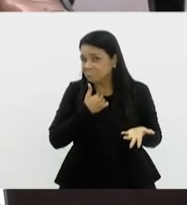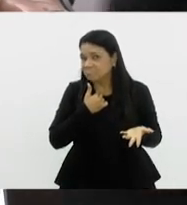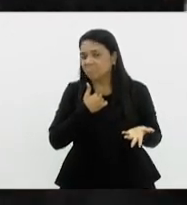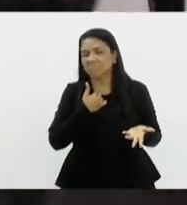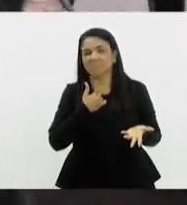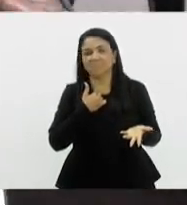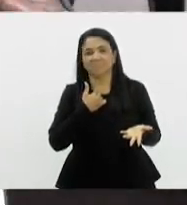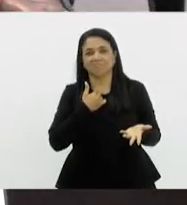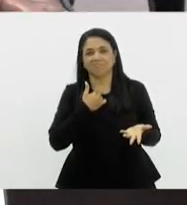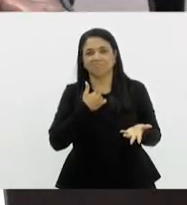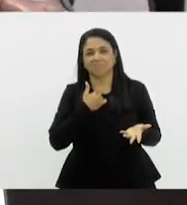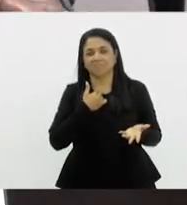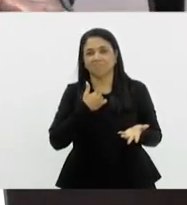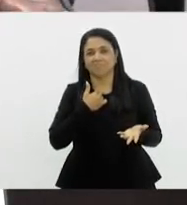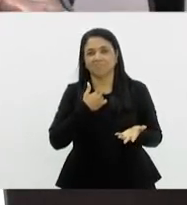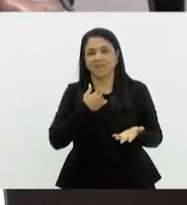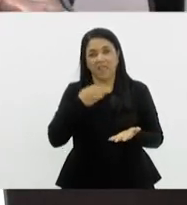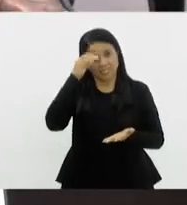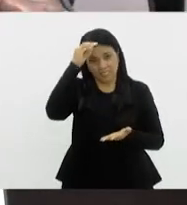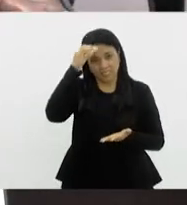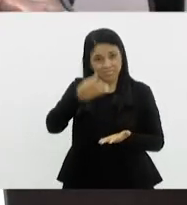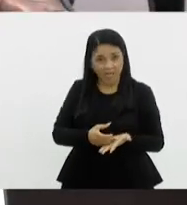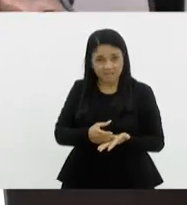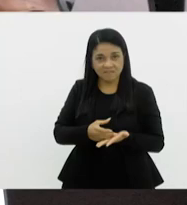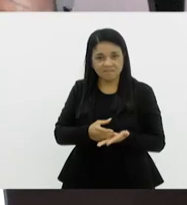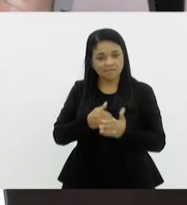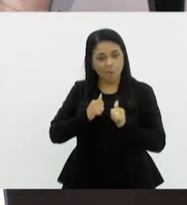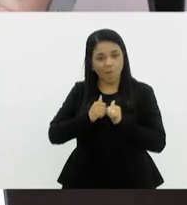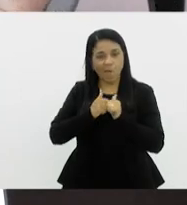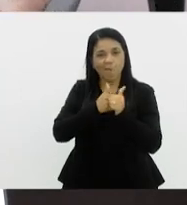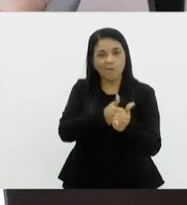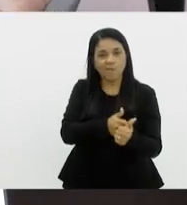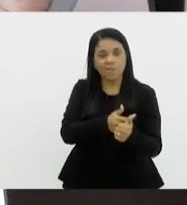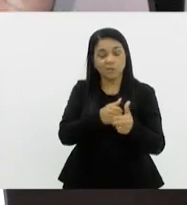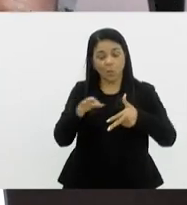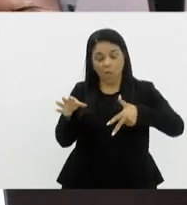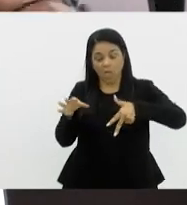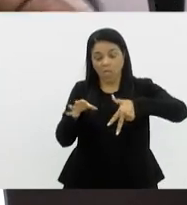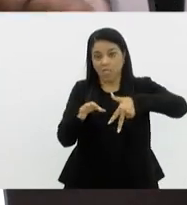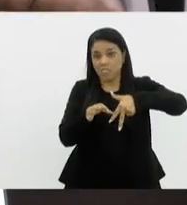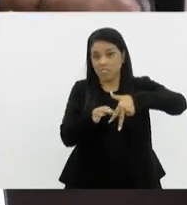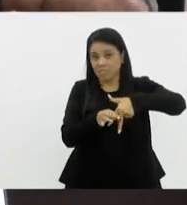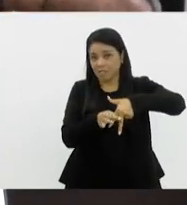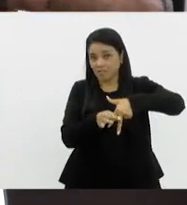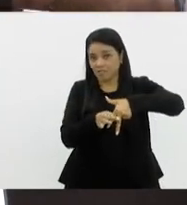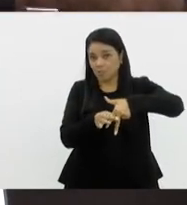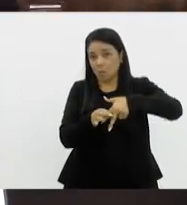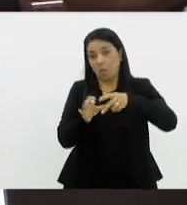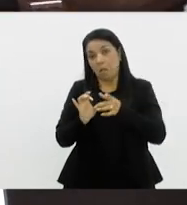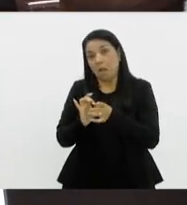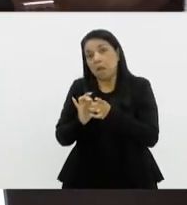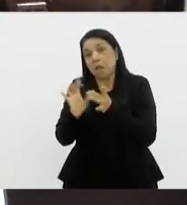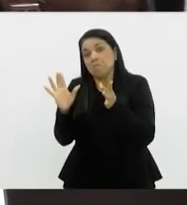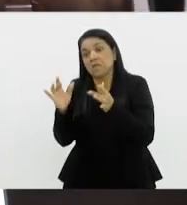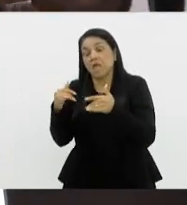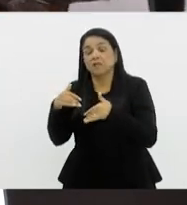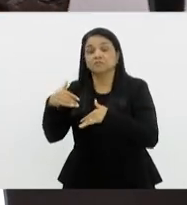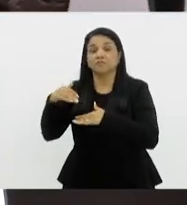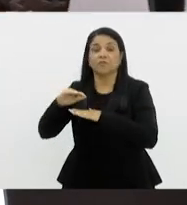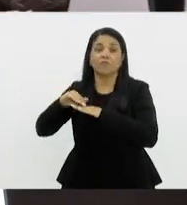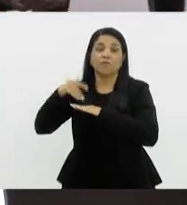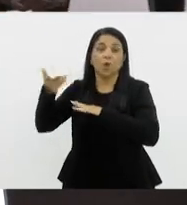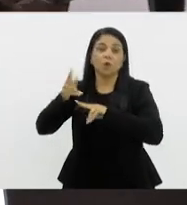Se, em tese, é um acompanhamento eletrônico em liberdade. A deputada Verônica,